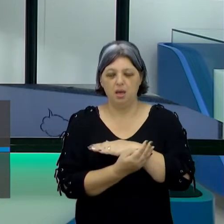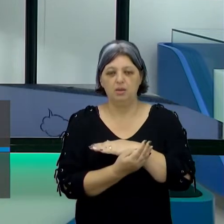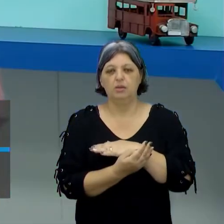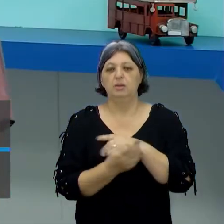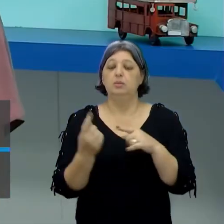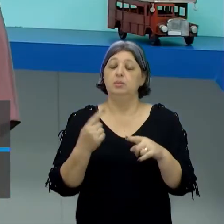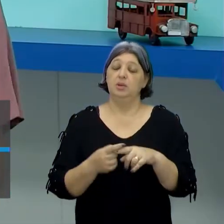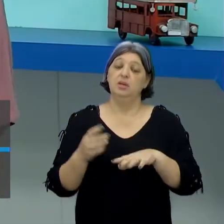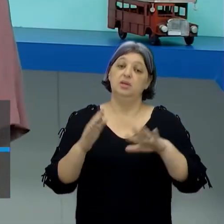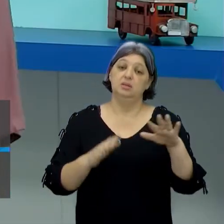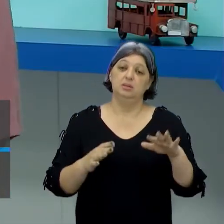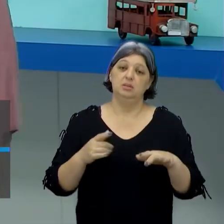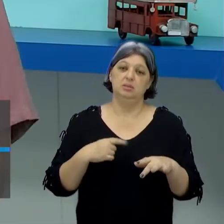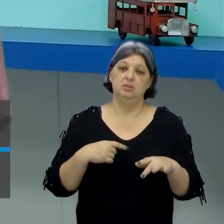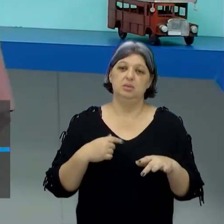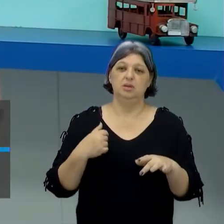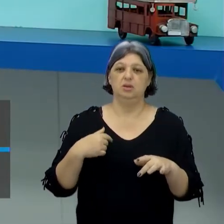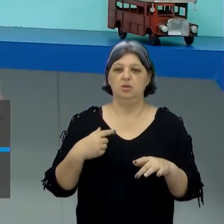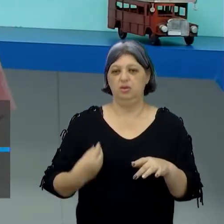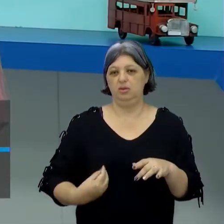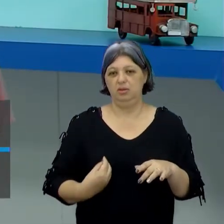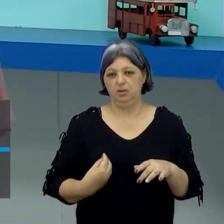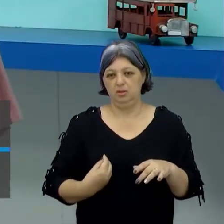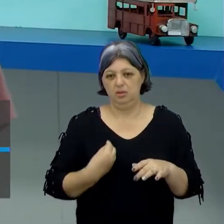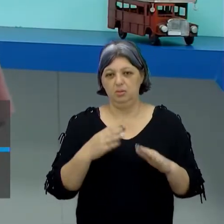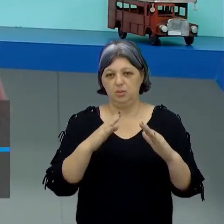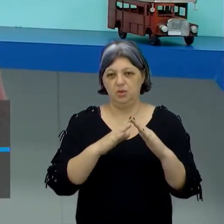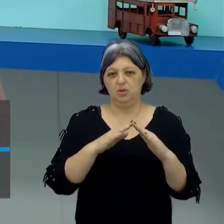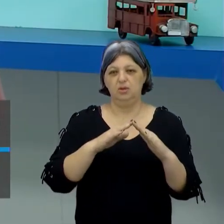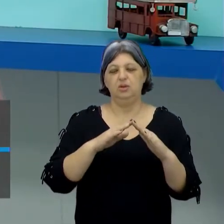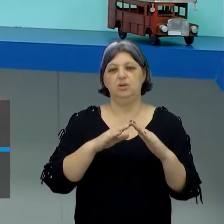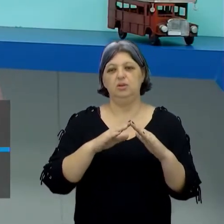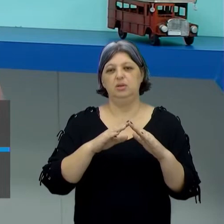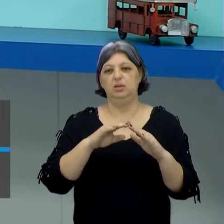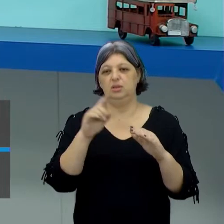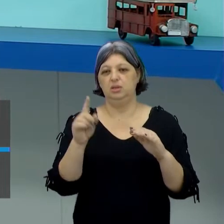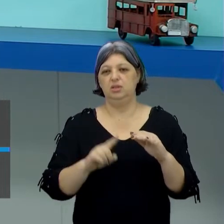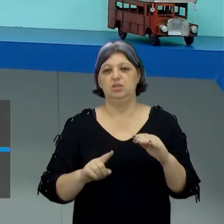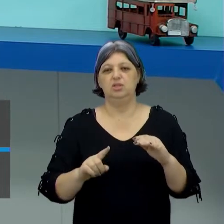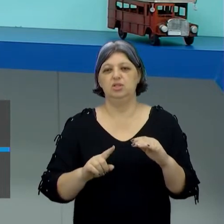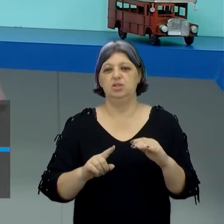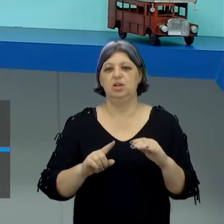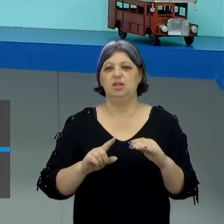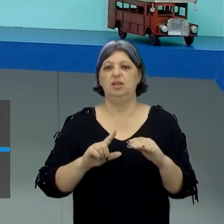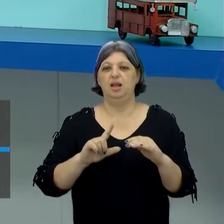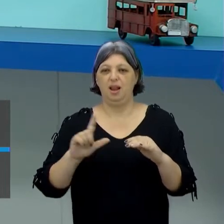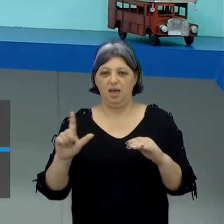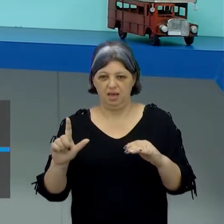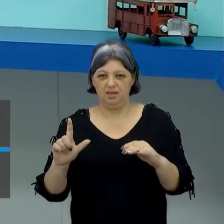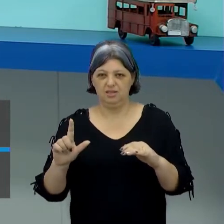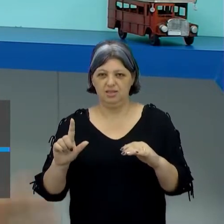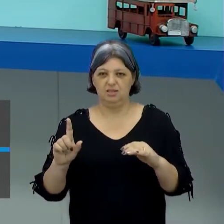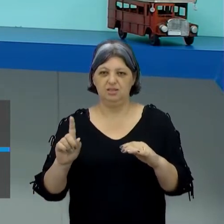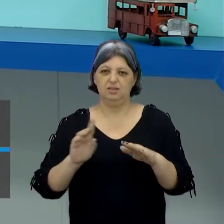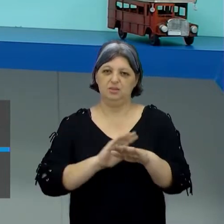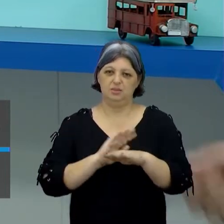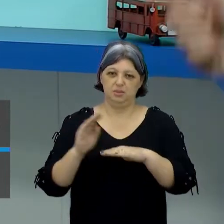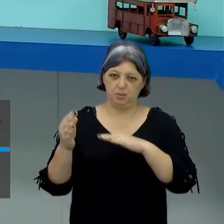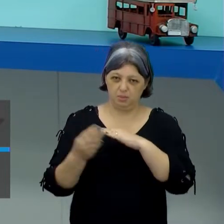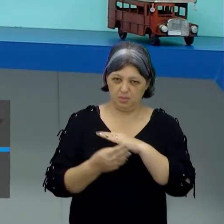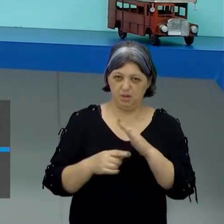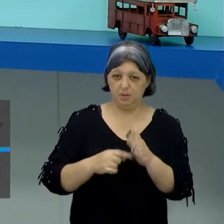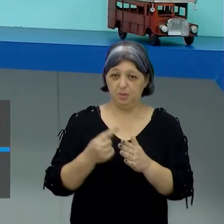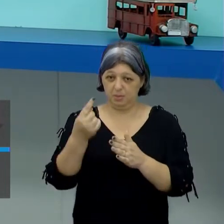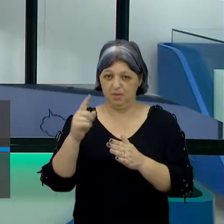Porque geralmente, por exemplo, eu sou da Zona Leste, então eu sigo um que é da Zona Leste. A notícia sai lá primeiro para depois aí nos jornais conhecidos, vocês